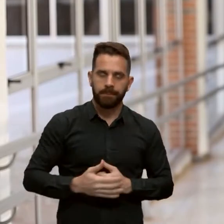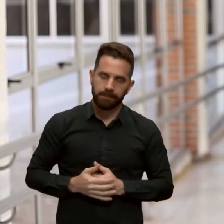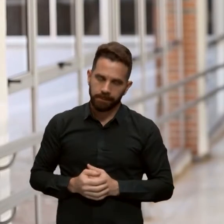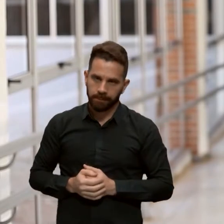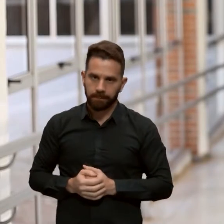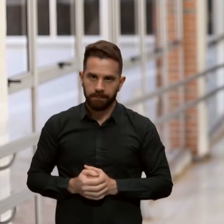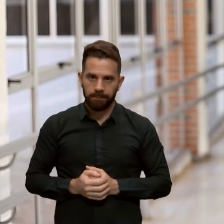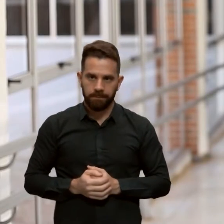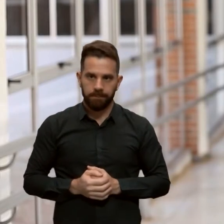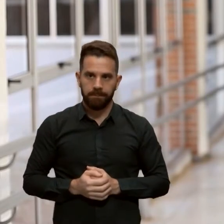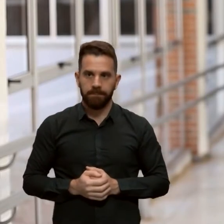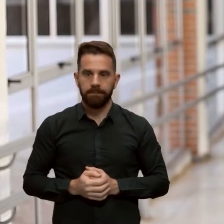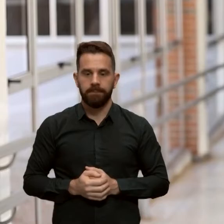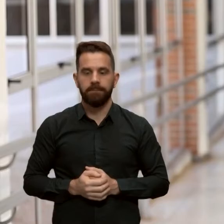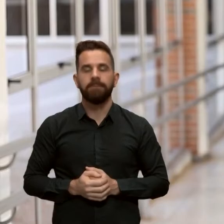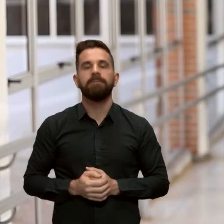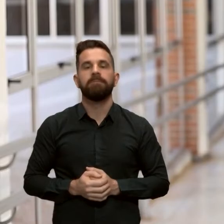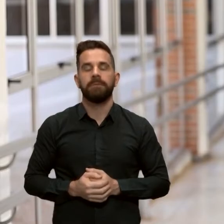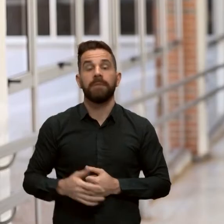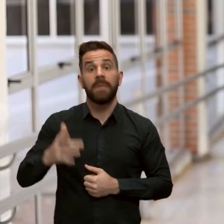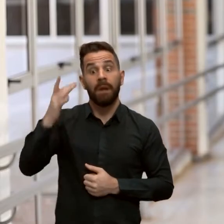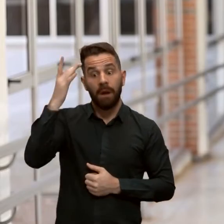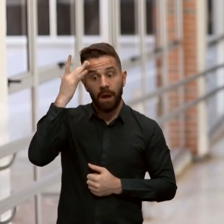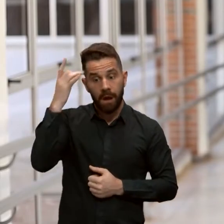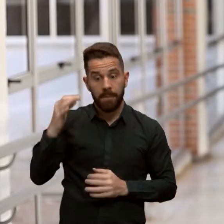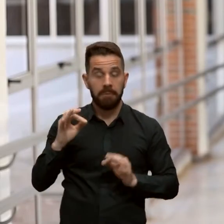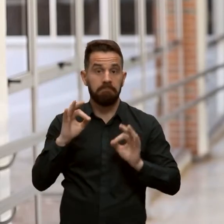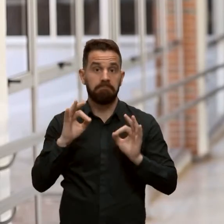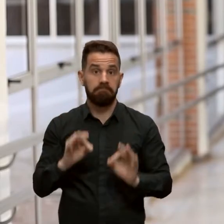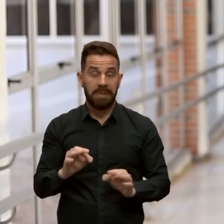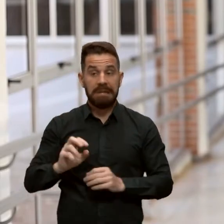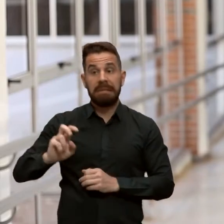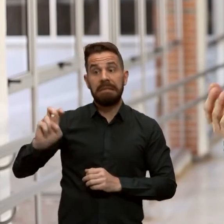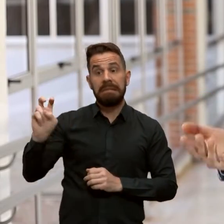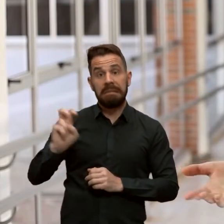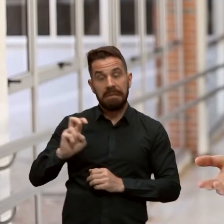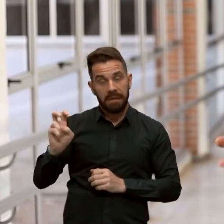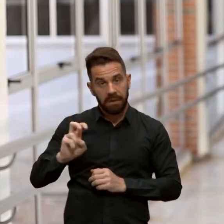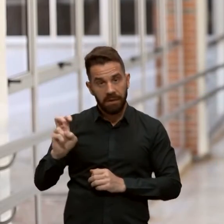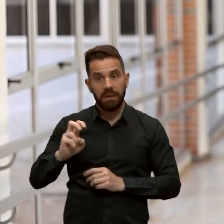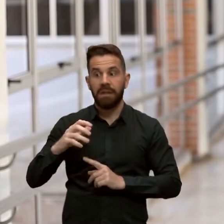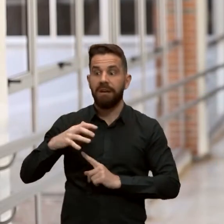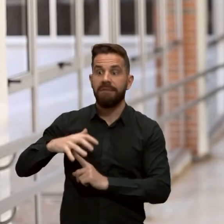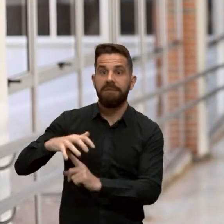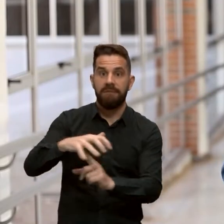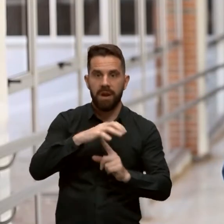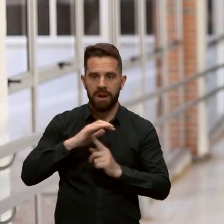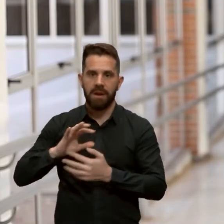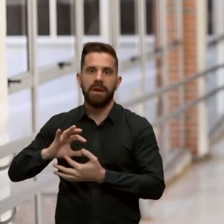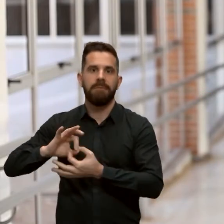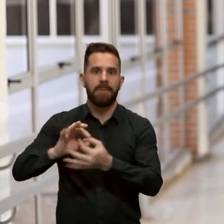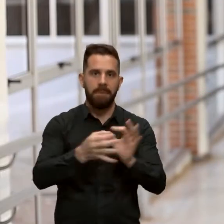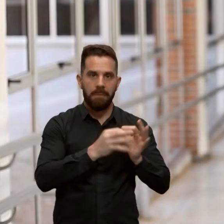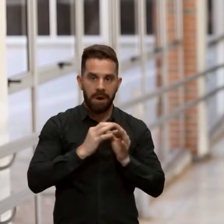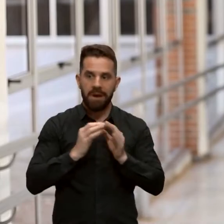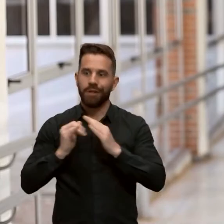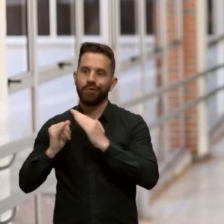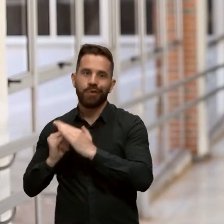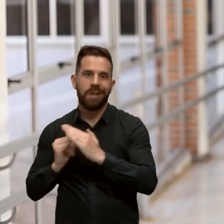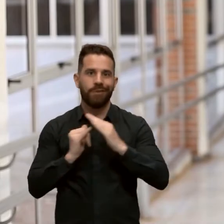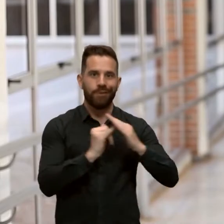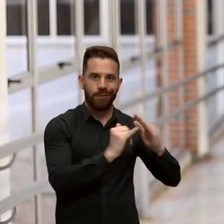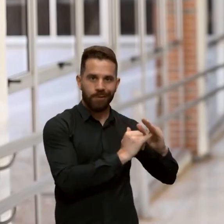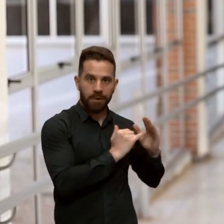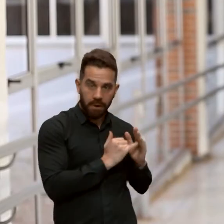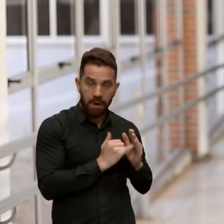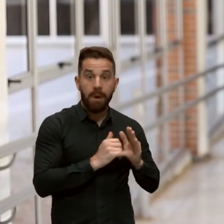sei.ufg.br. E amanhã ocorre a 5ª edição da Feira Interinstitucional Agroecológica. Esse projeto de